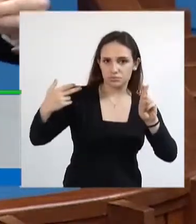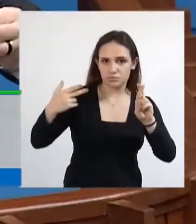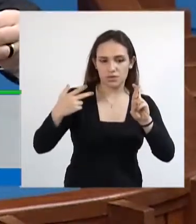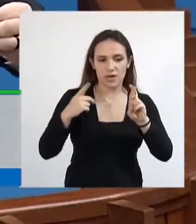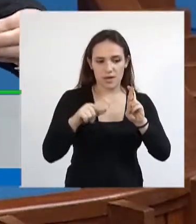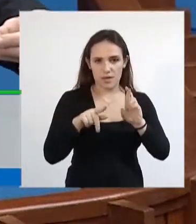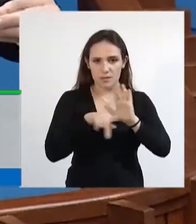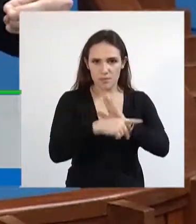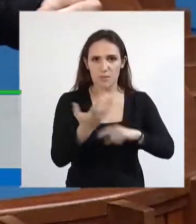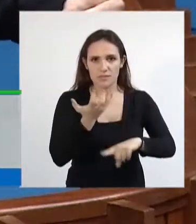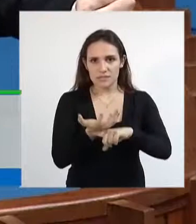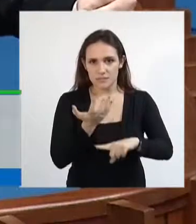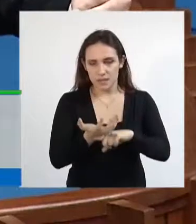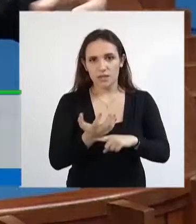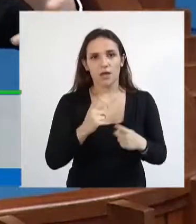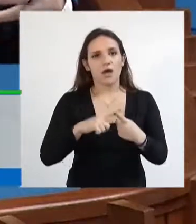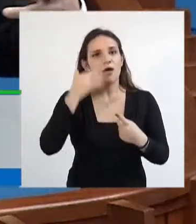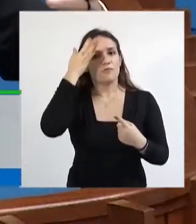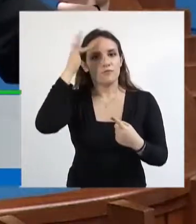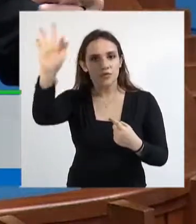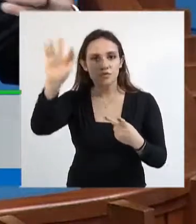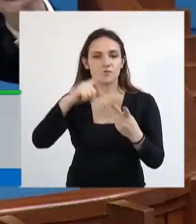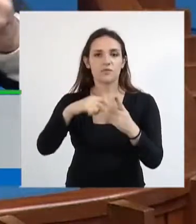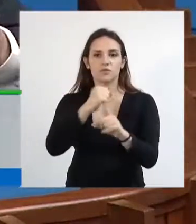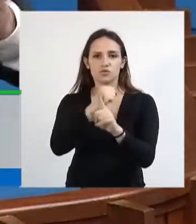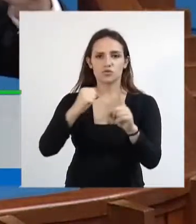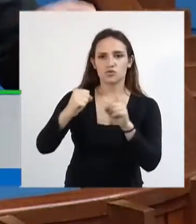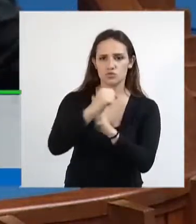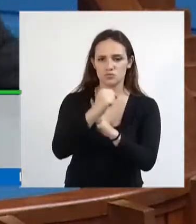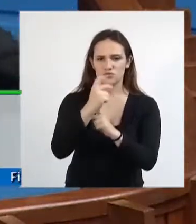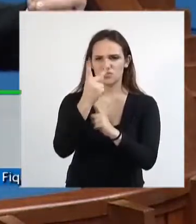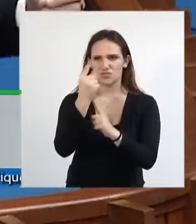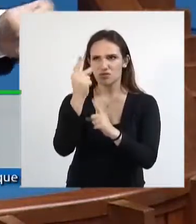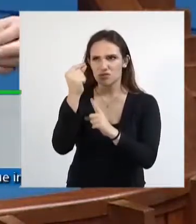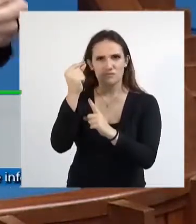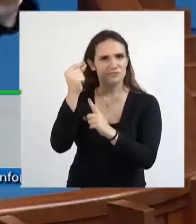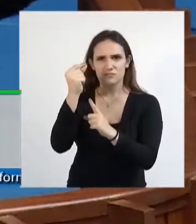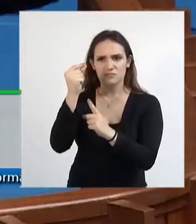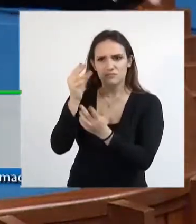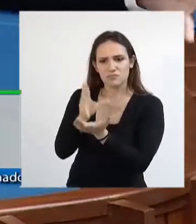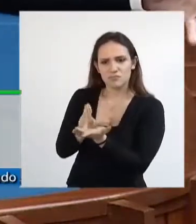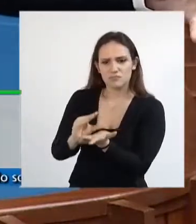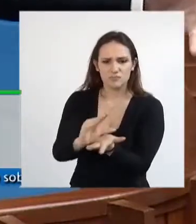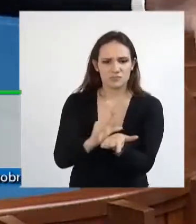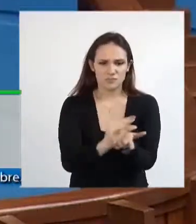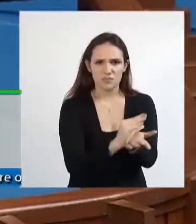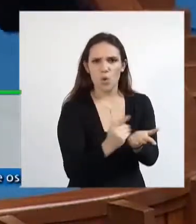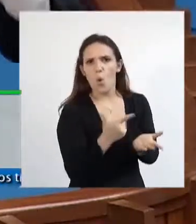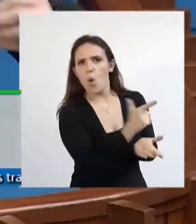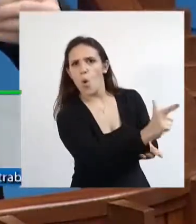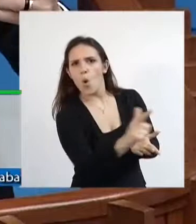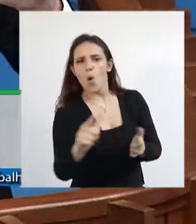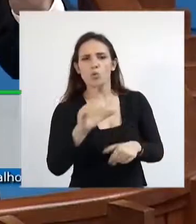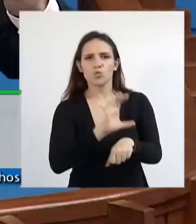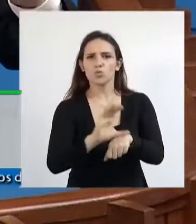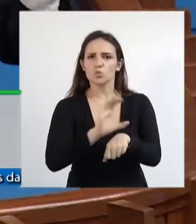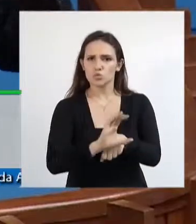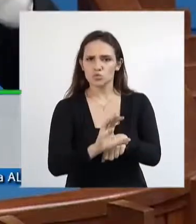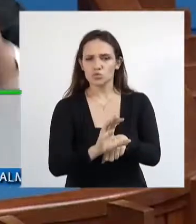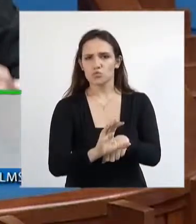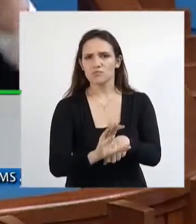filosofia e sociologia, e esses recursos sejam destinados para outros cursos que dão um